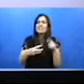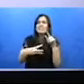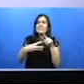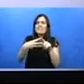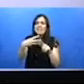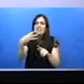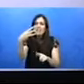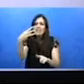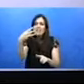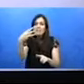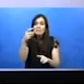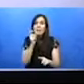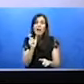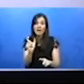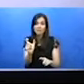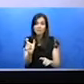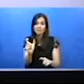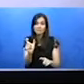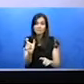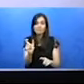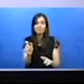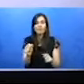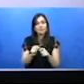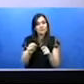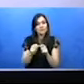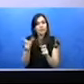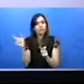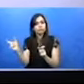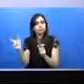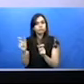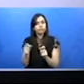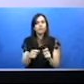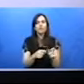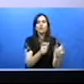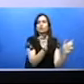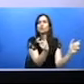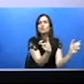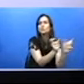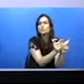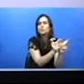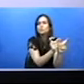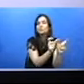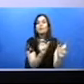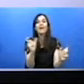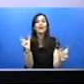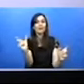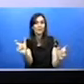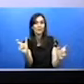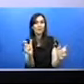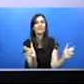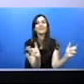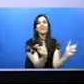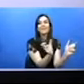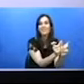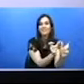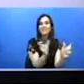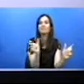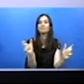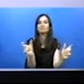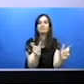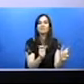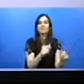1, 2, 3 palavrinhas para construir. Pipoca, pato, saco,